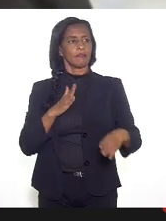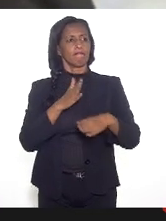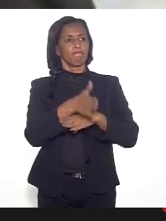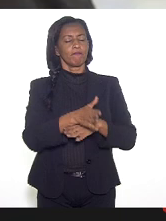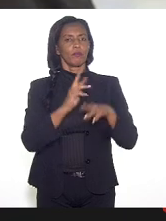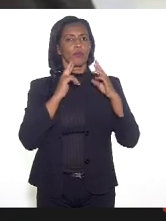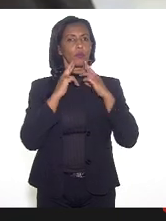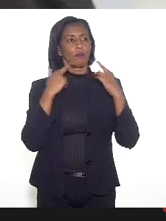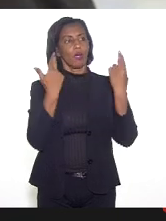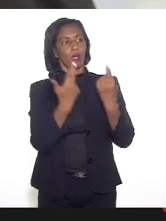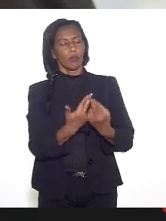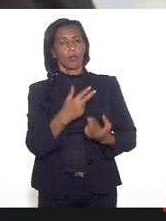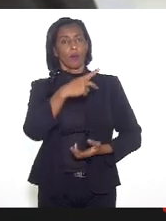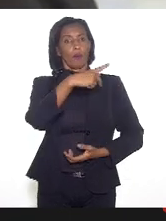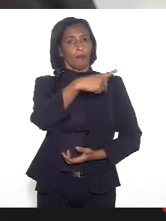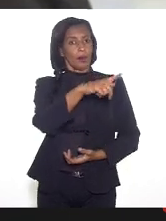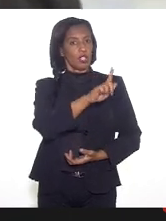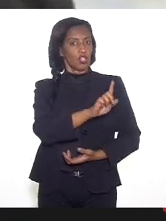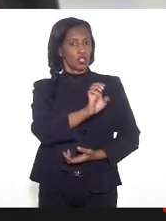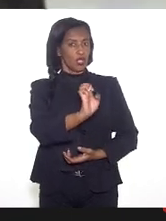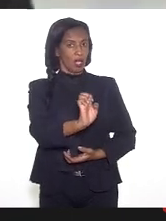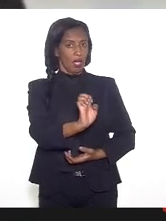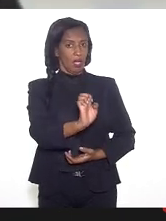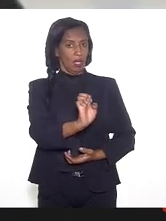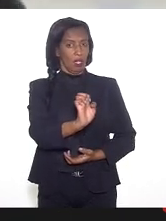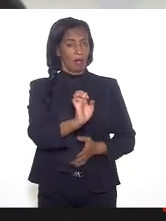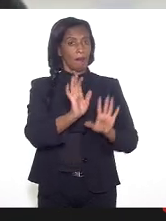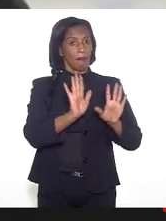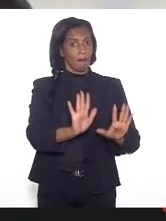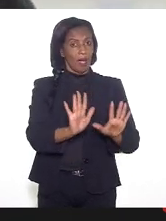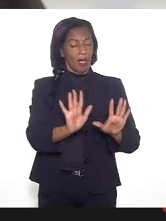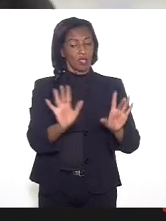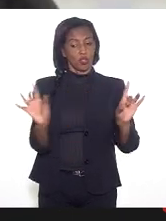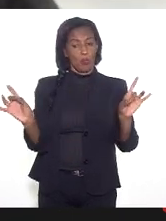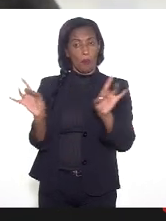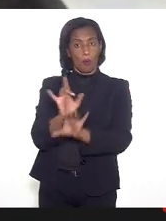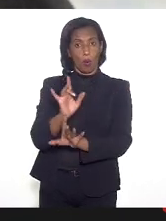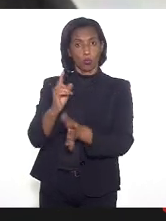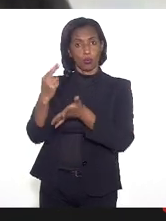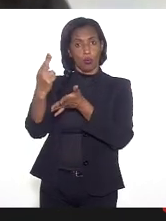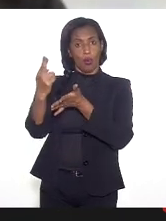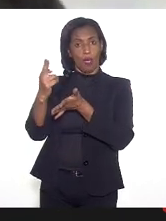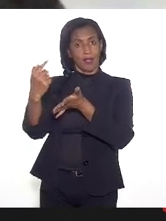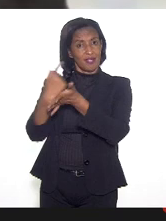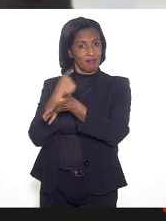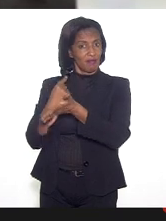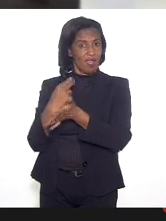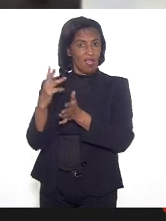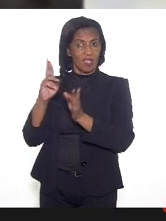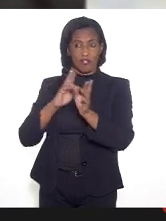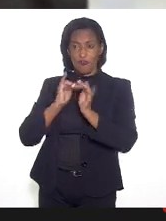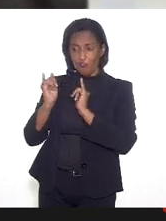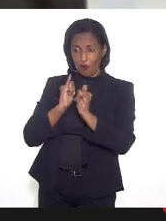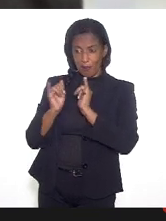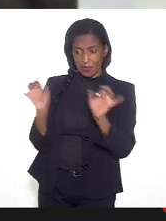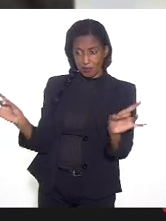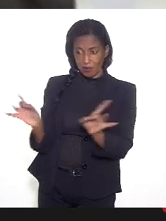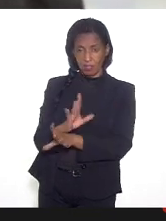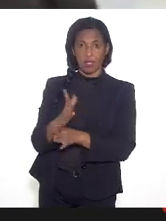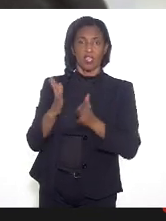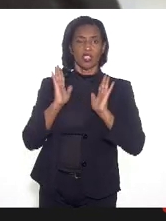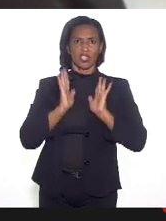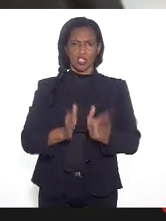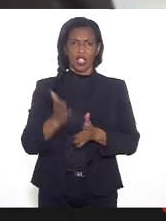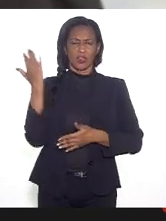reunião com a PGE com algumas informações já novas. A gente já avançou com o COC, com o pessoal das questões de história,